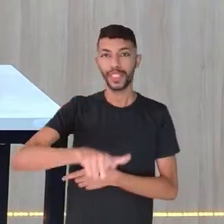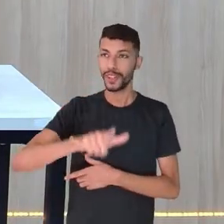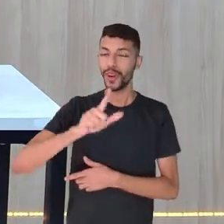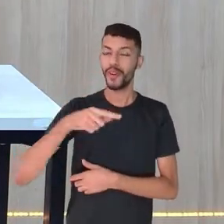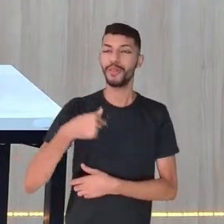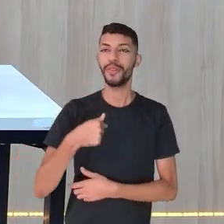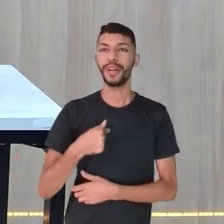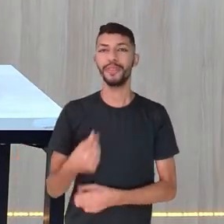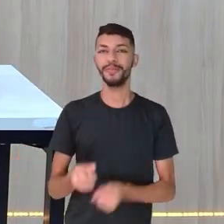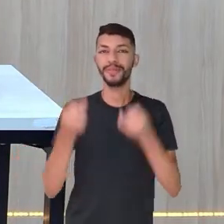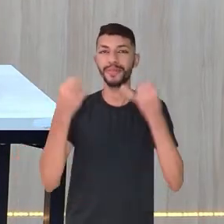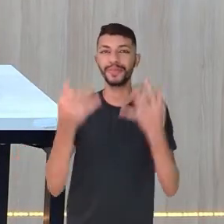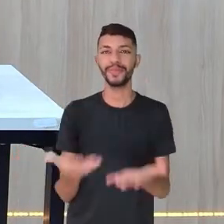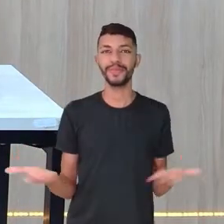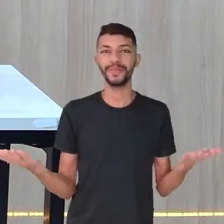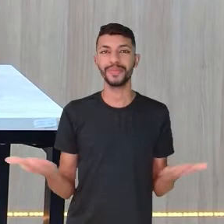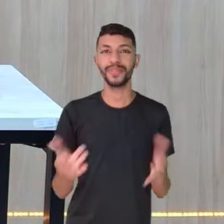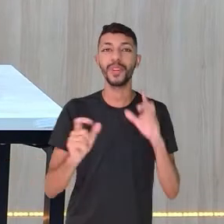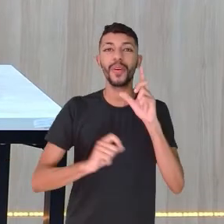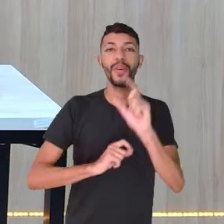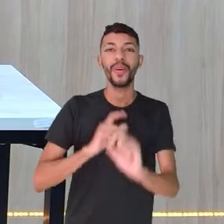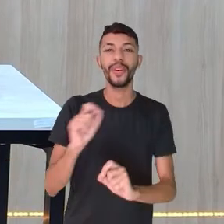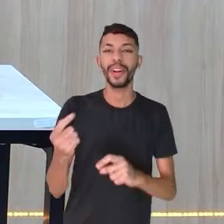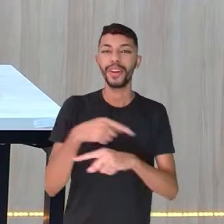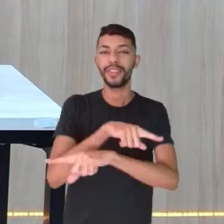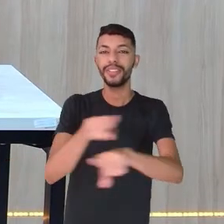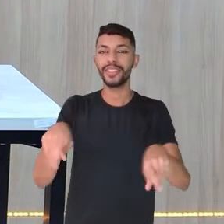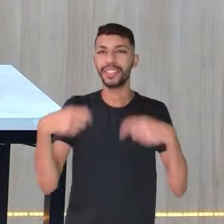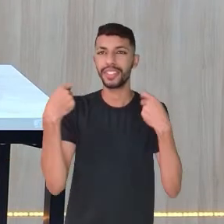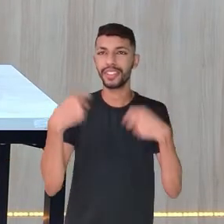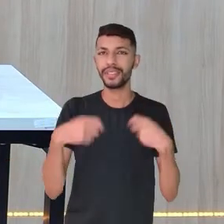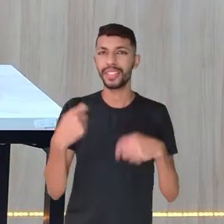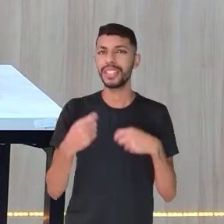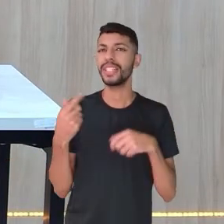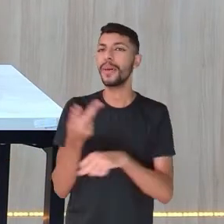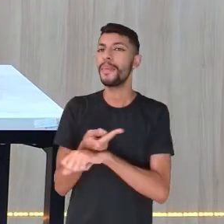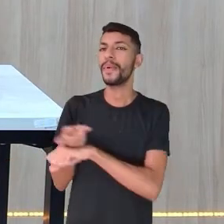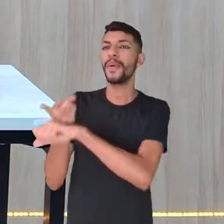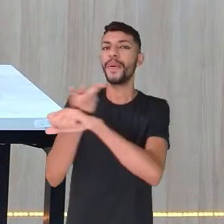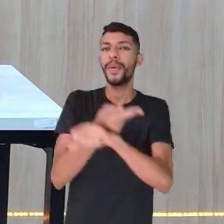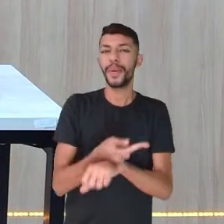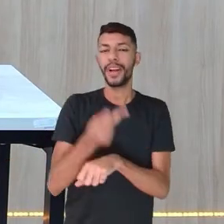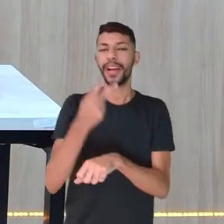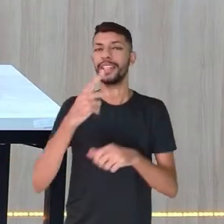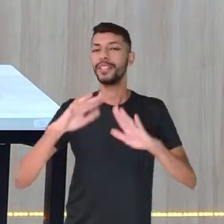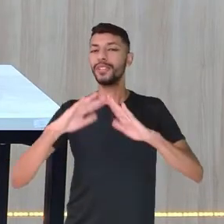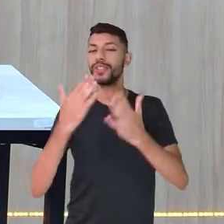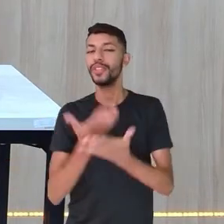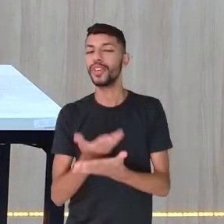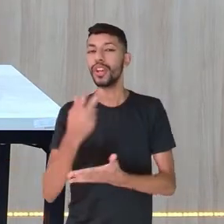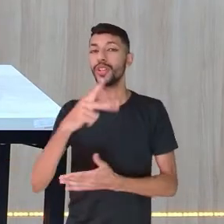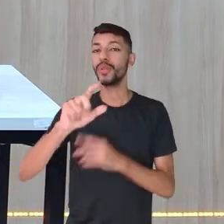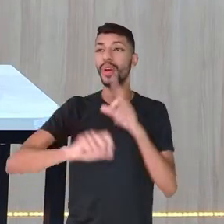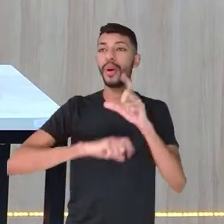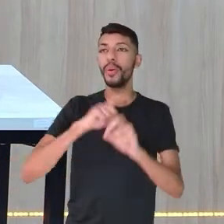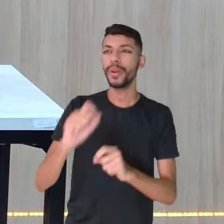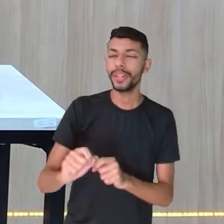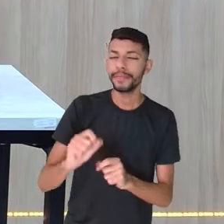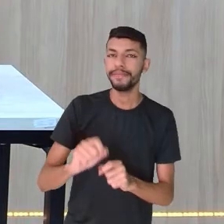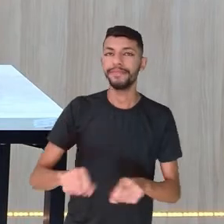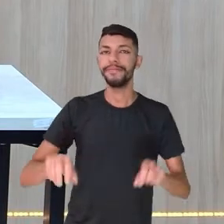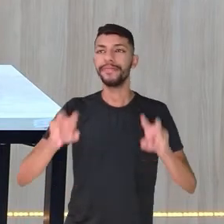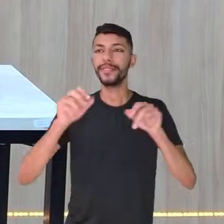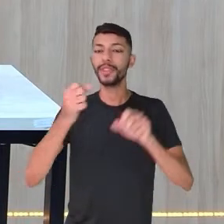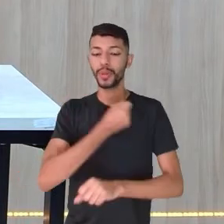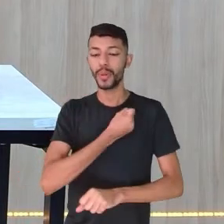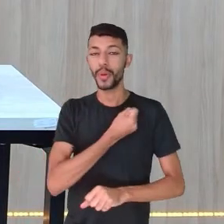dizendo aqui que vocês devem procurar aí na escola, com a coordenação, com a direção, com o pessoal da secretaria, o